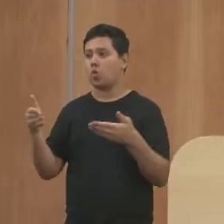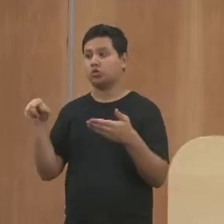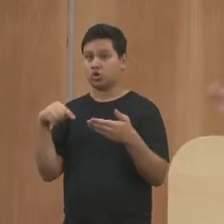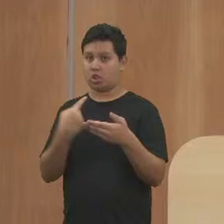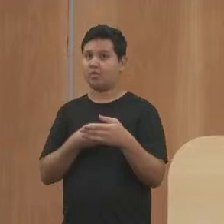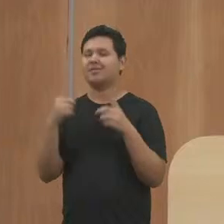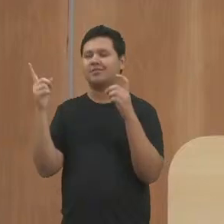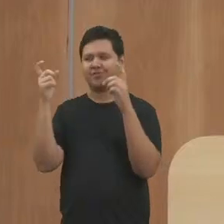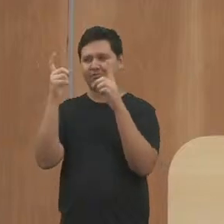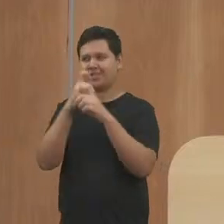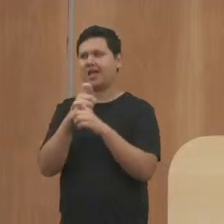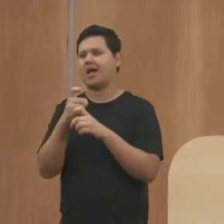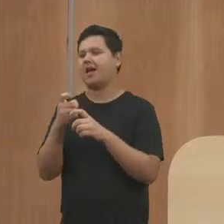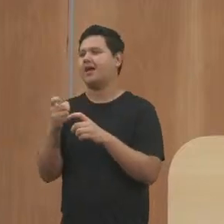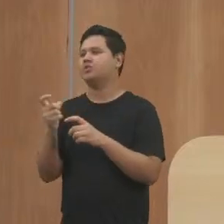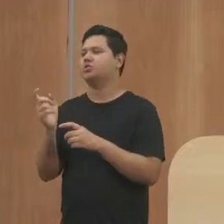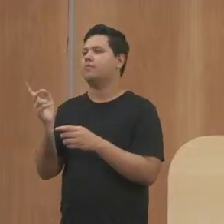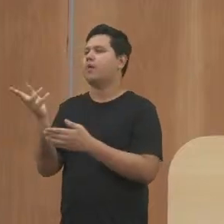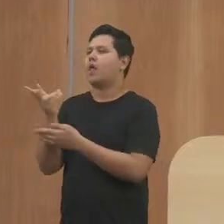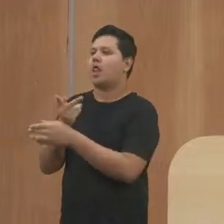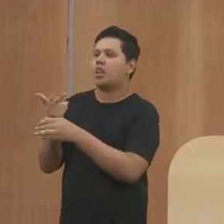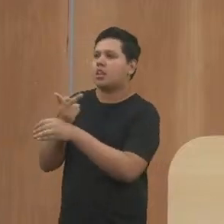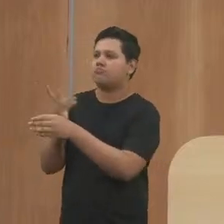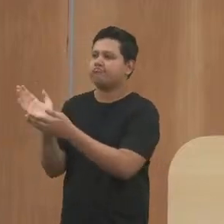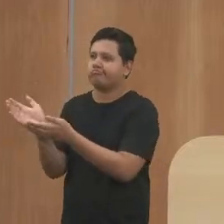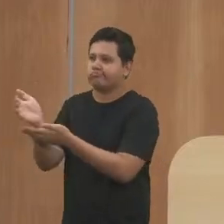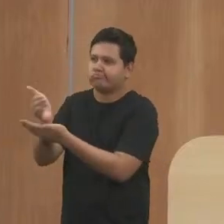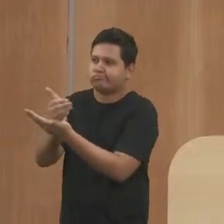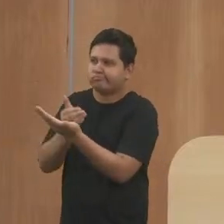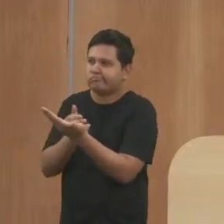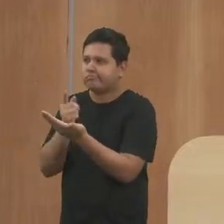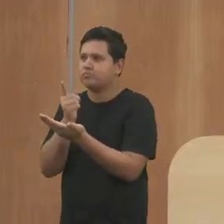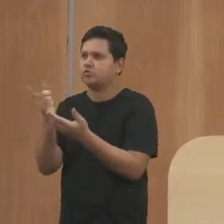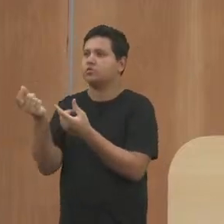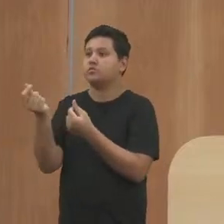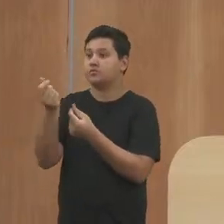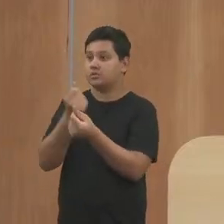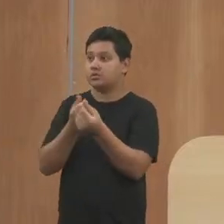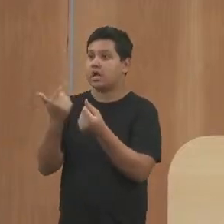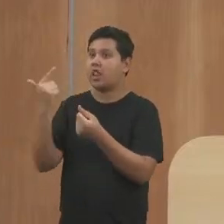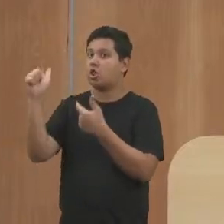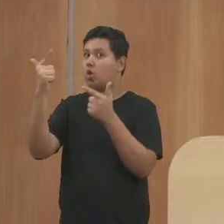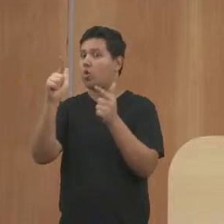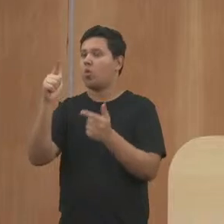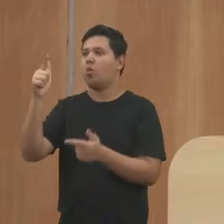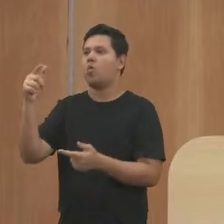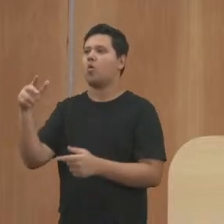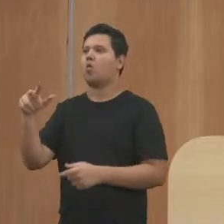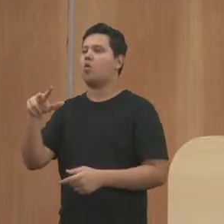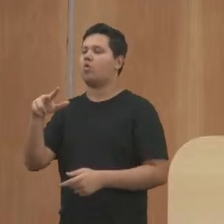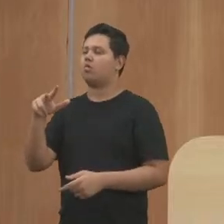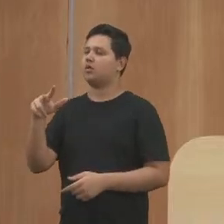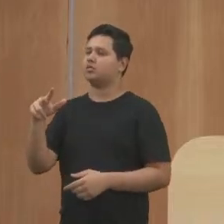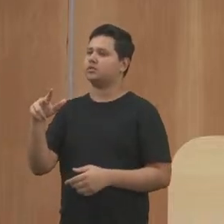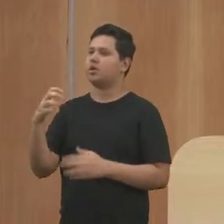se articular com os outros entes para buscar mais recursos e, no médio prazo, conseguir recuperar essa receita de ICMS, que hoje representa